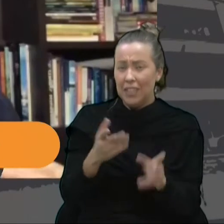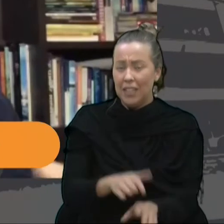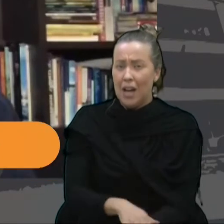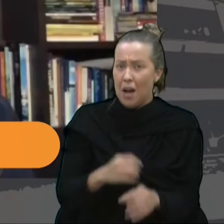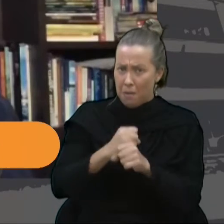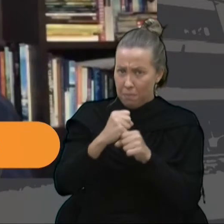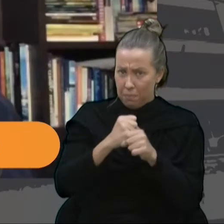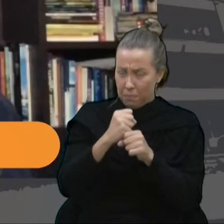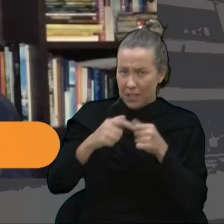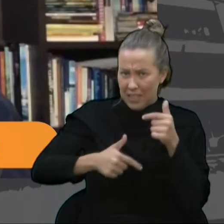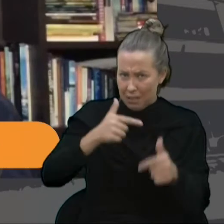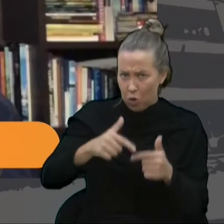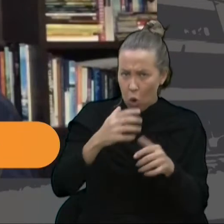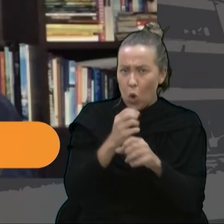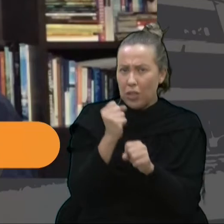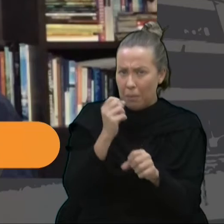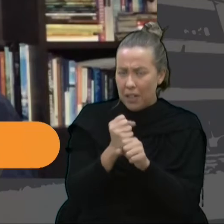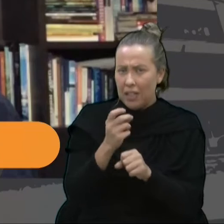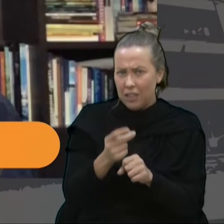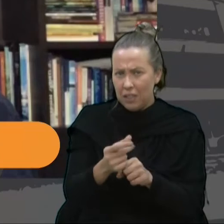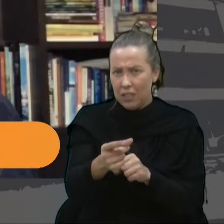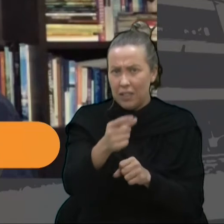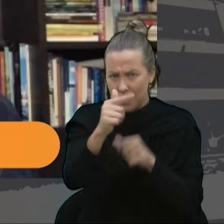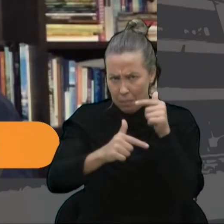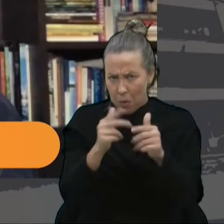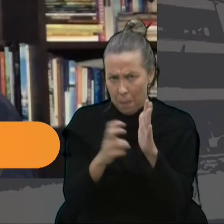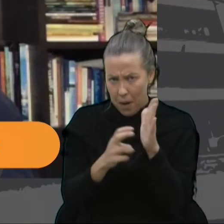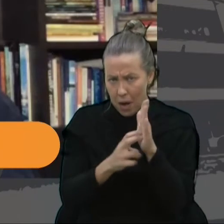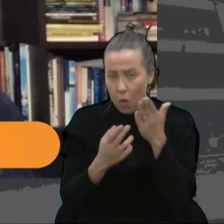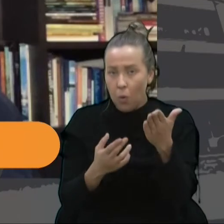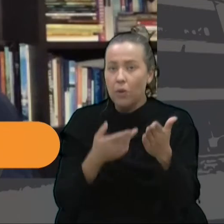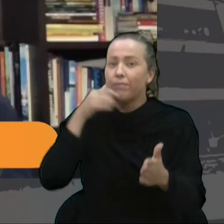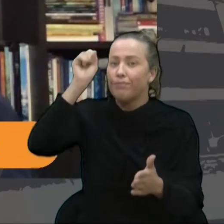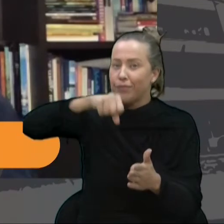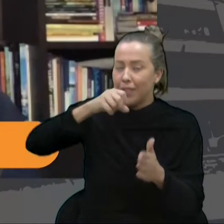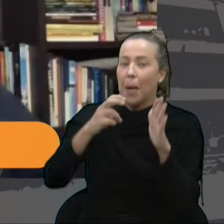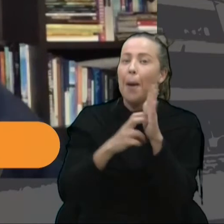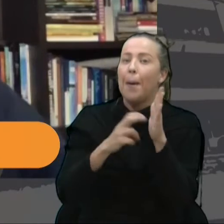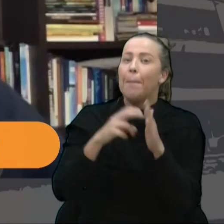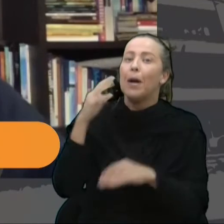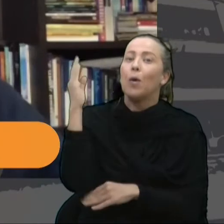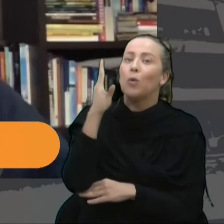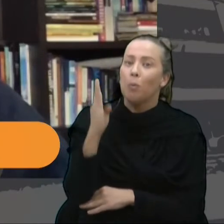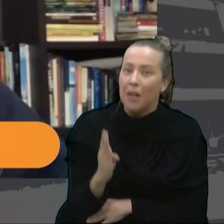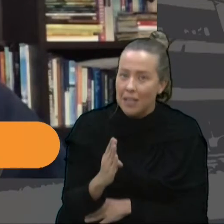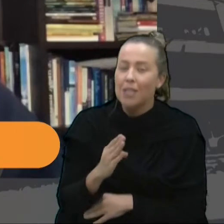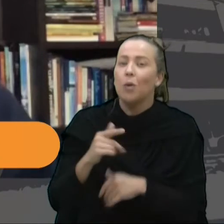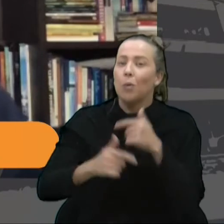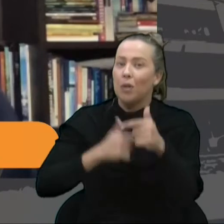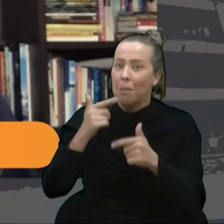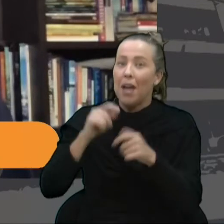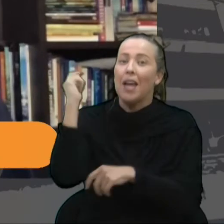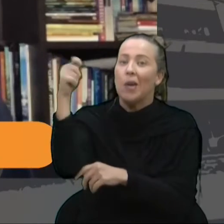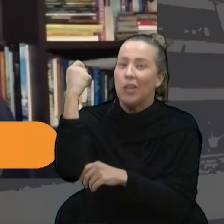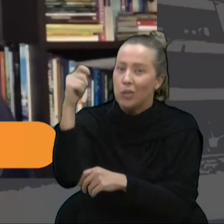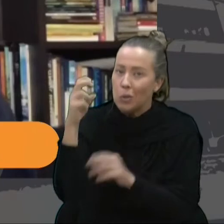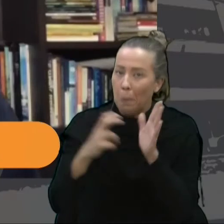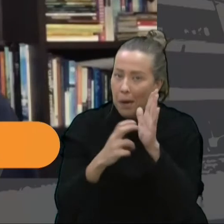banco, inclusive, né? Trabalhou em banco, inclusive. Pois é, Banco do Brasil, Banco da Província do Rio Grande do Sul.